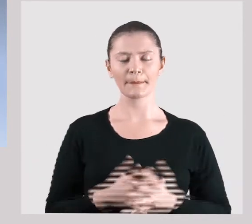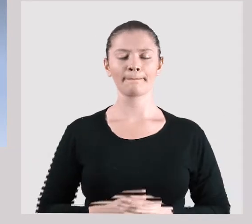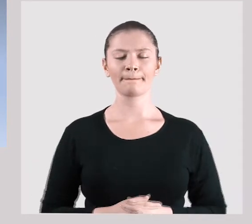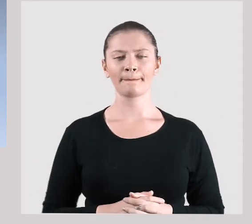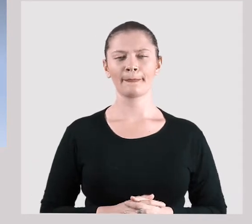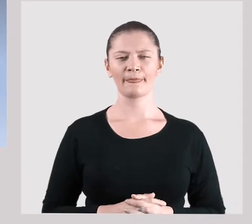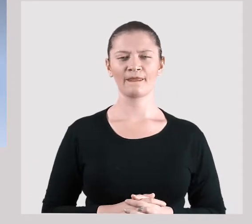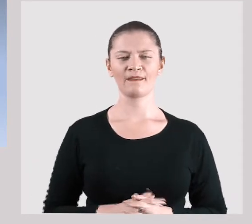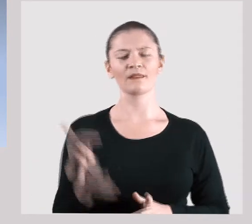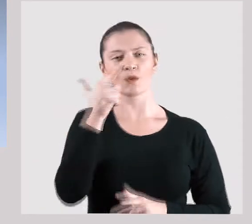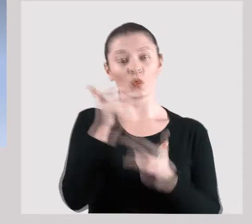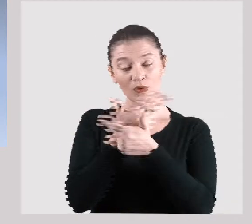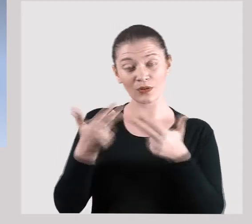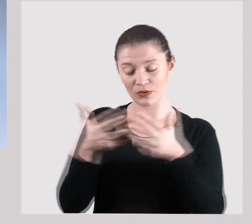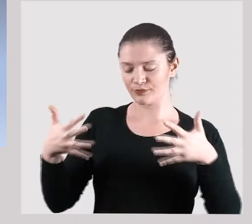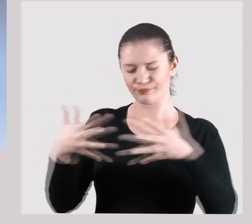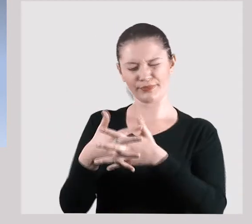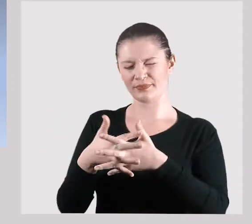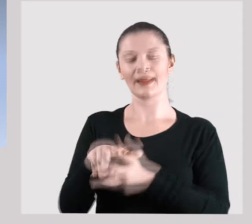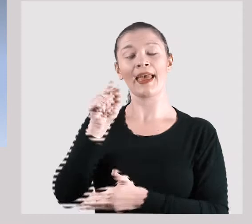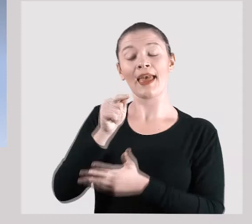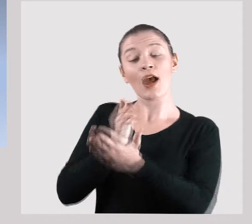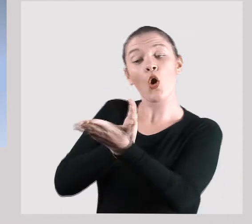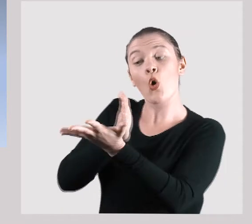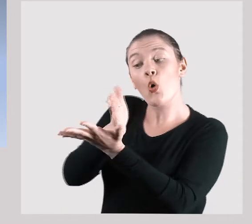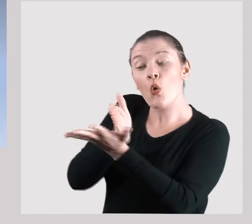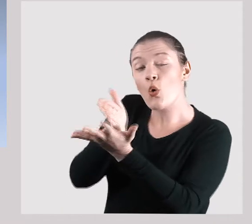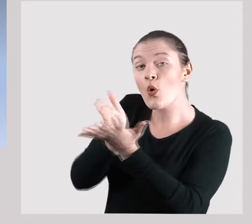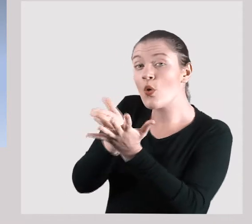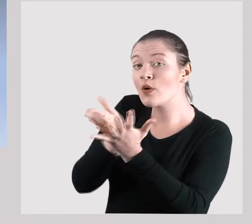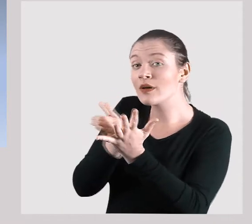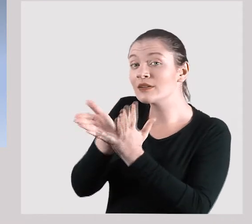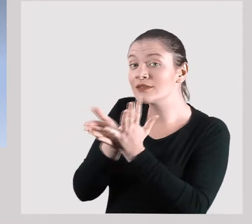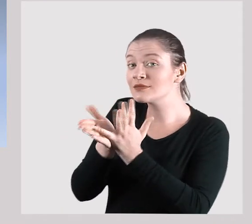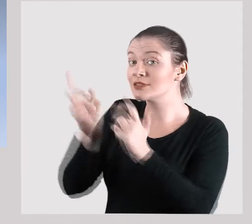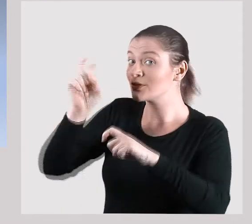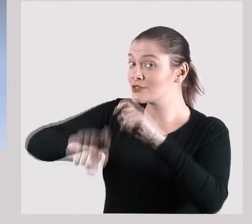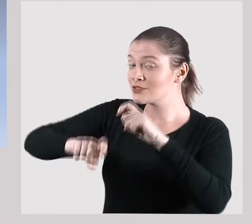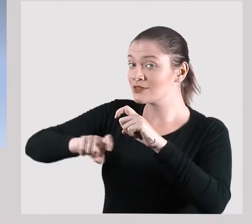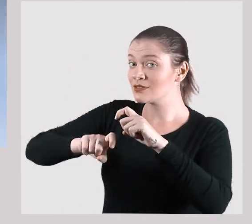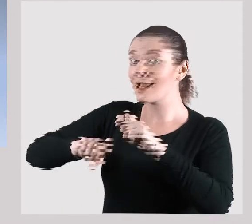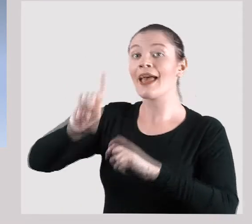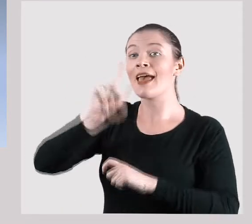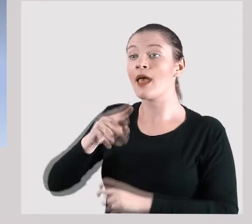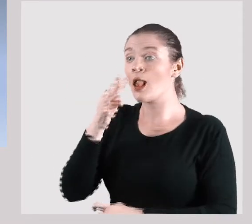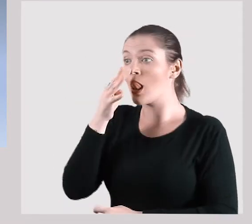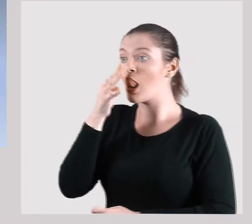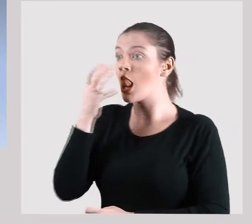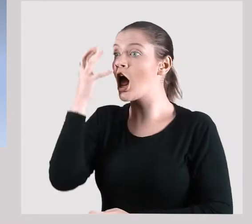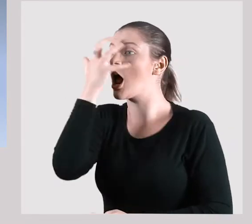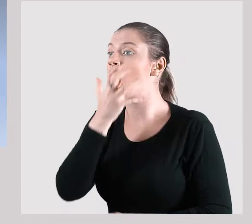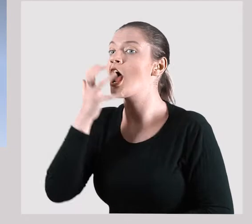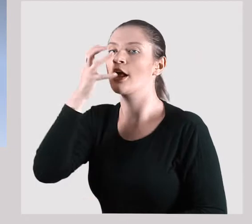Outra coisa que o pessoal confunde muito, orientação sexual, né? Então isso tem a ver com a atração sexual,